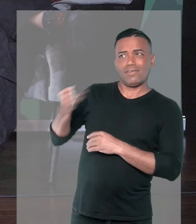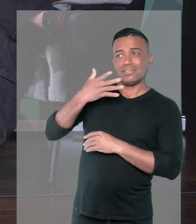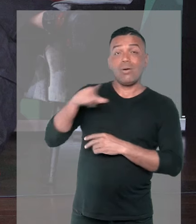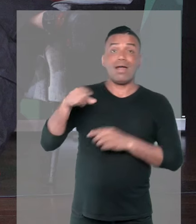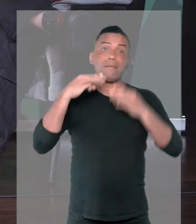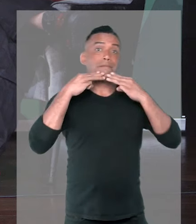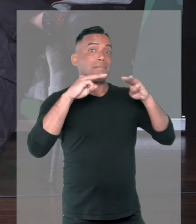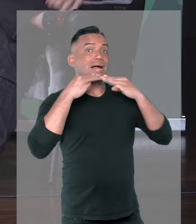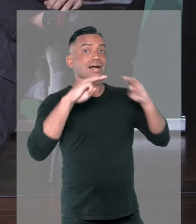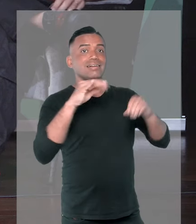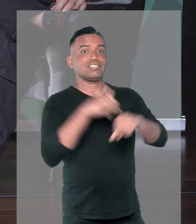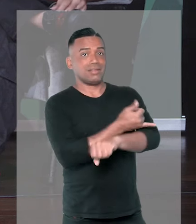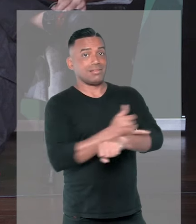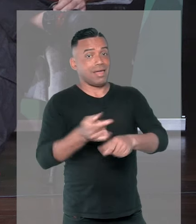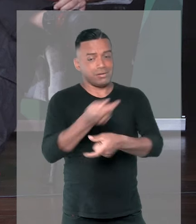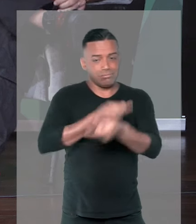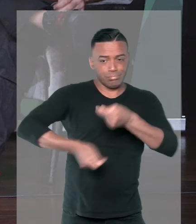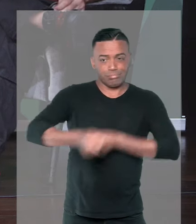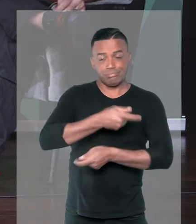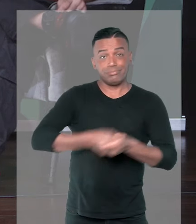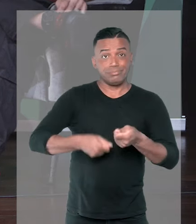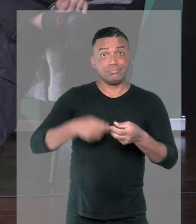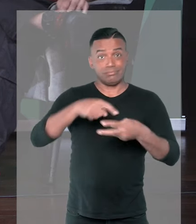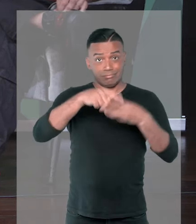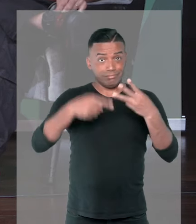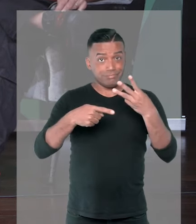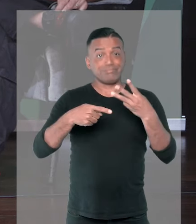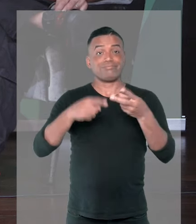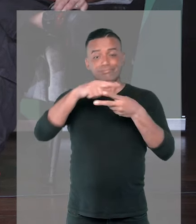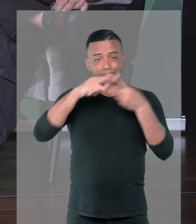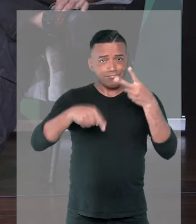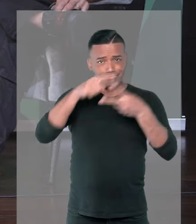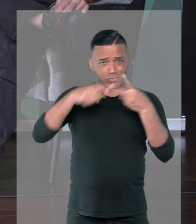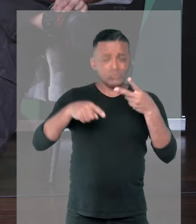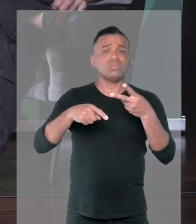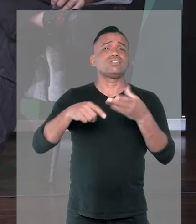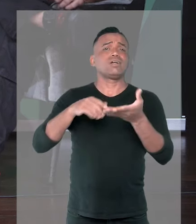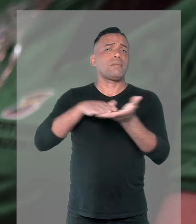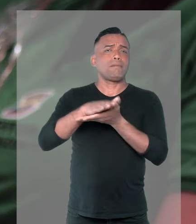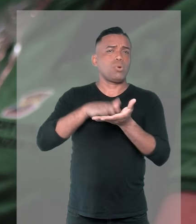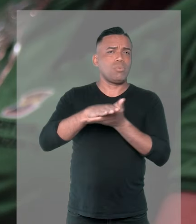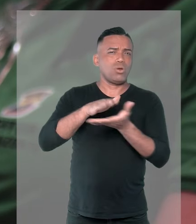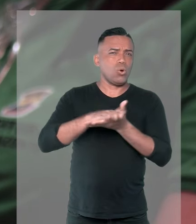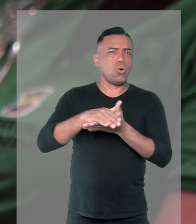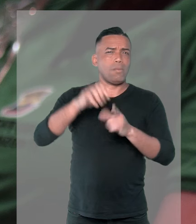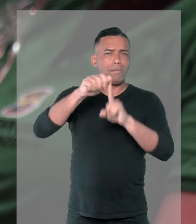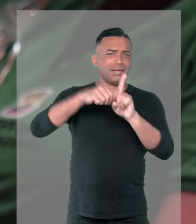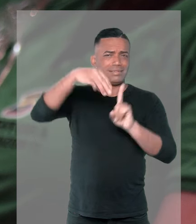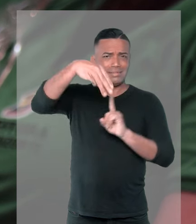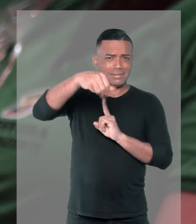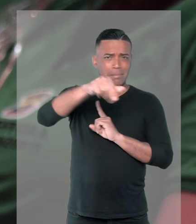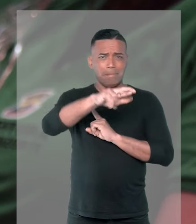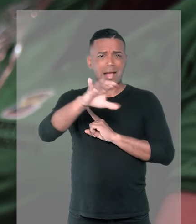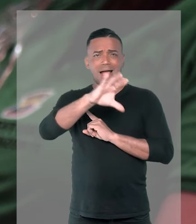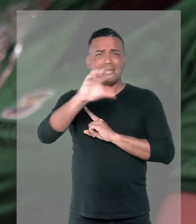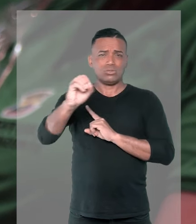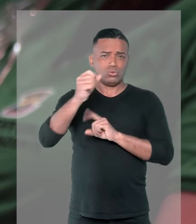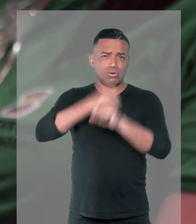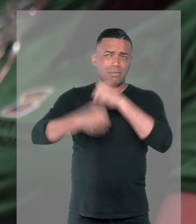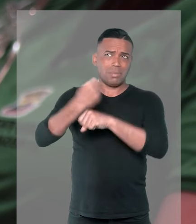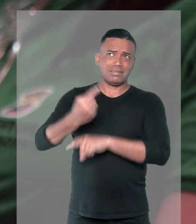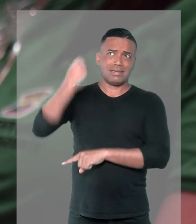mercados e estratégias de negócios a gente publicou em março do ano passado março de 2023 uma um texto chamado